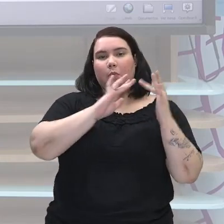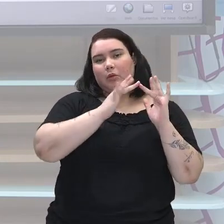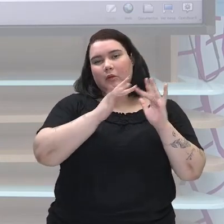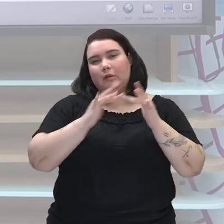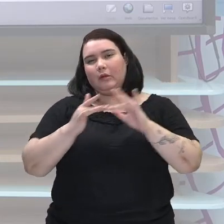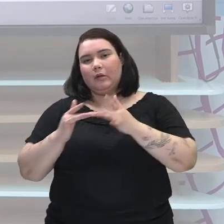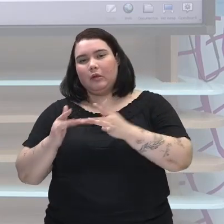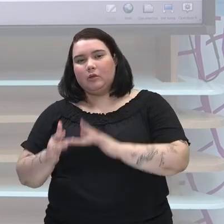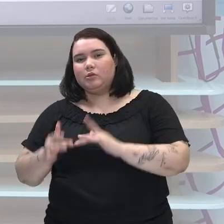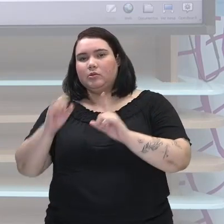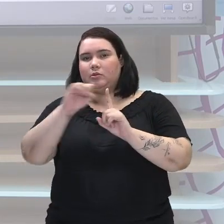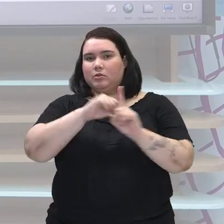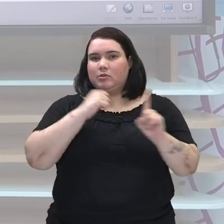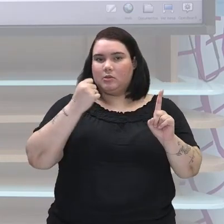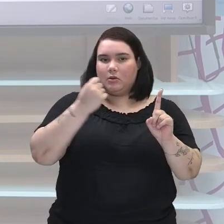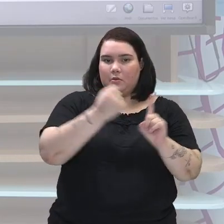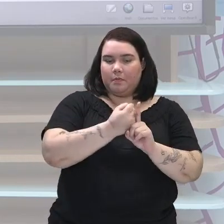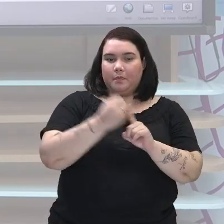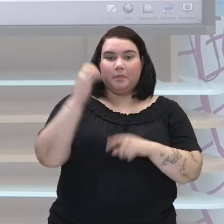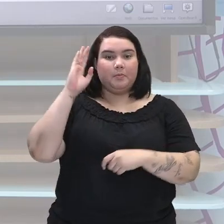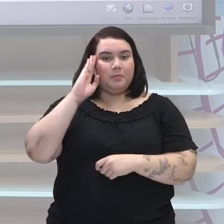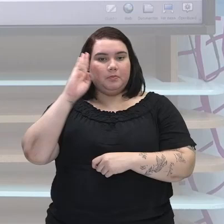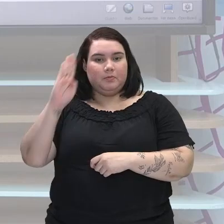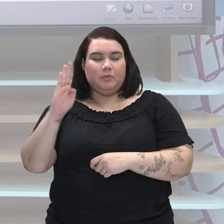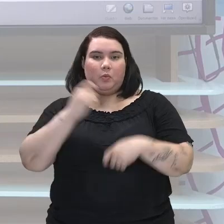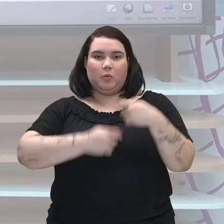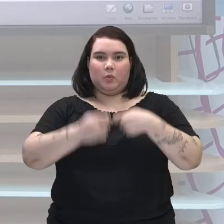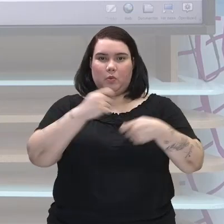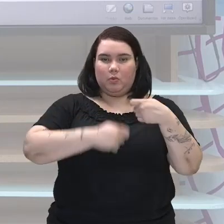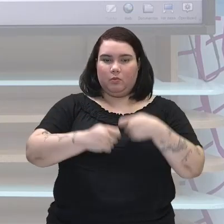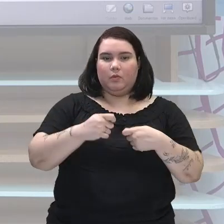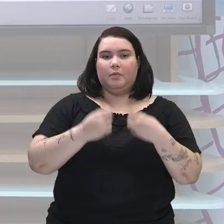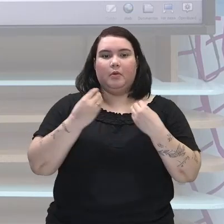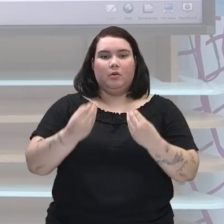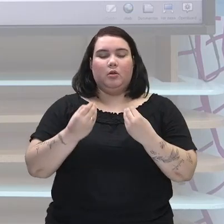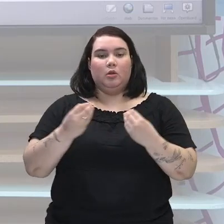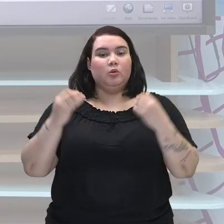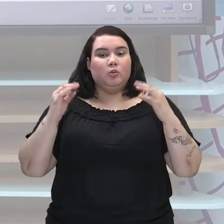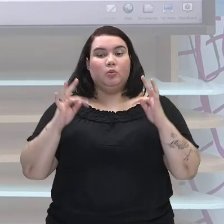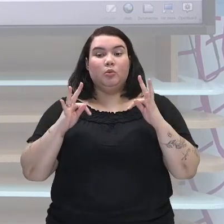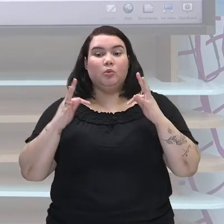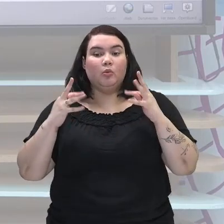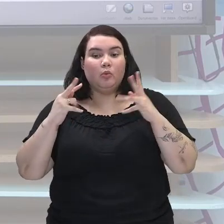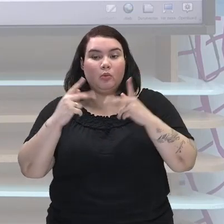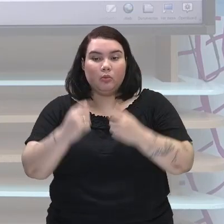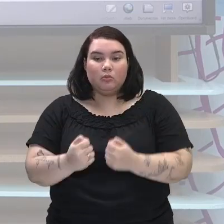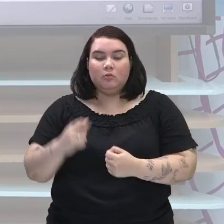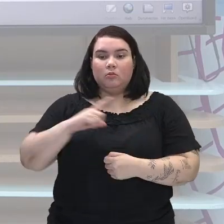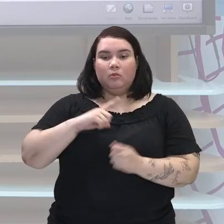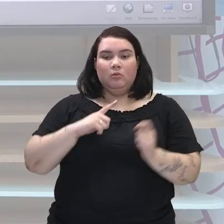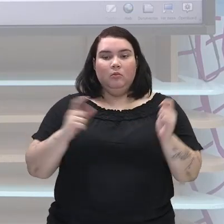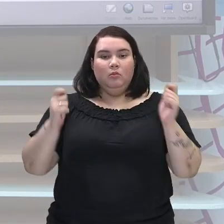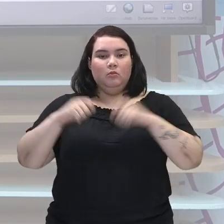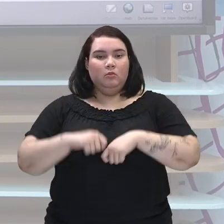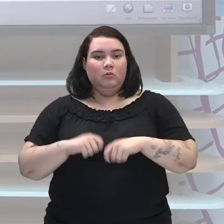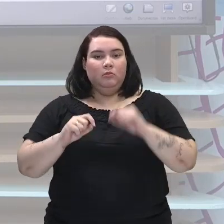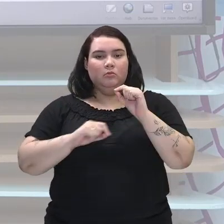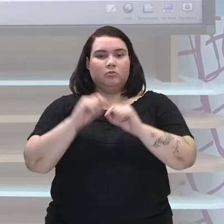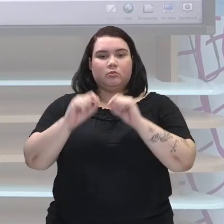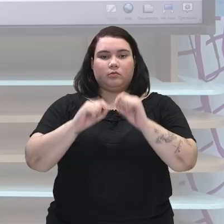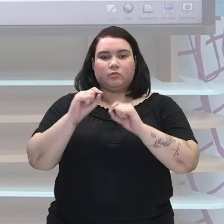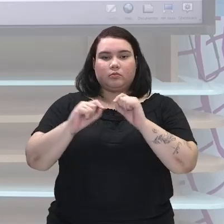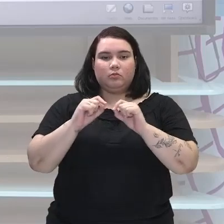contexto social, principalmente econômico, para que todos nós, né, possamos atingir,